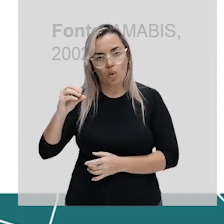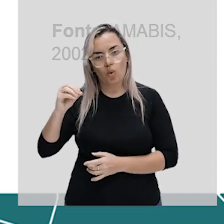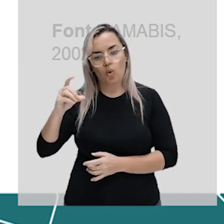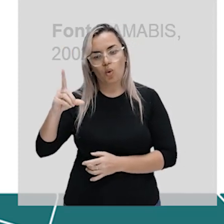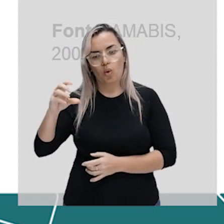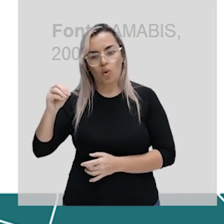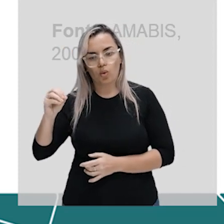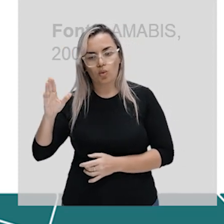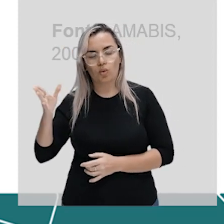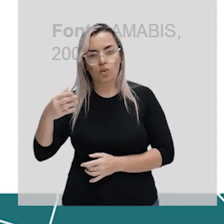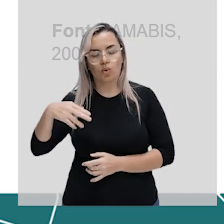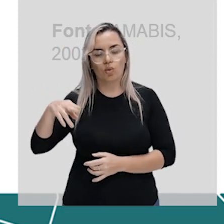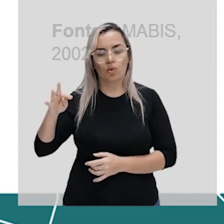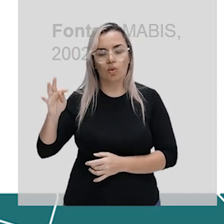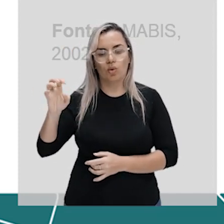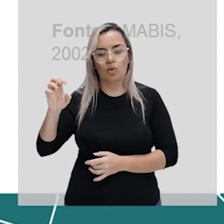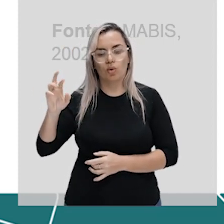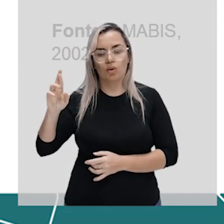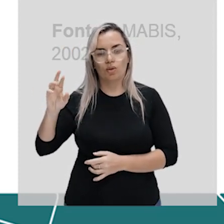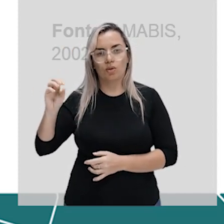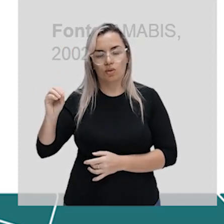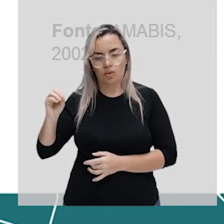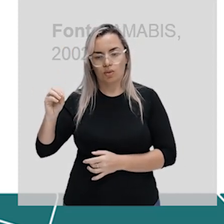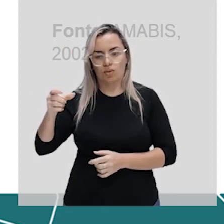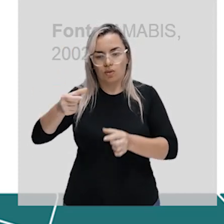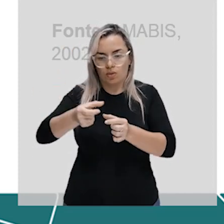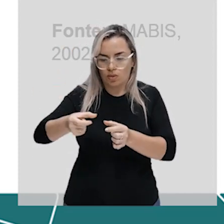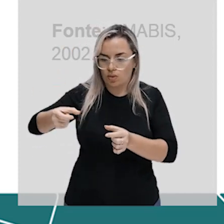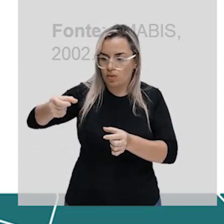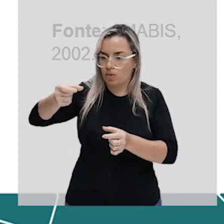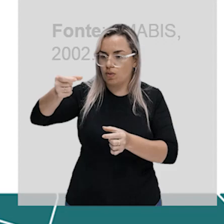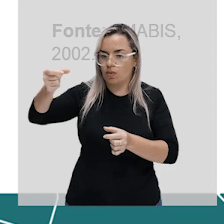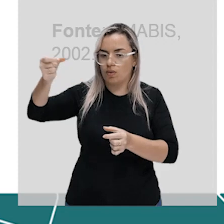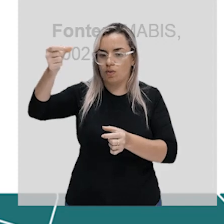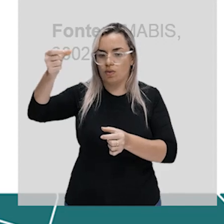ou colo uterino, que a gente chama de cervix.